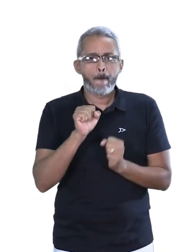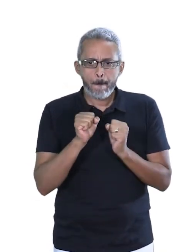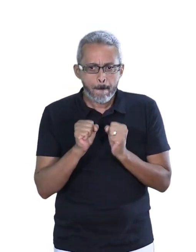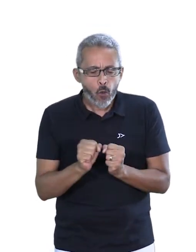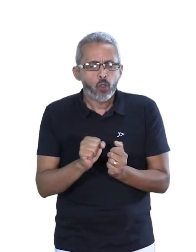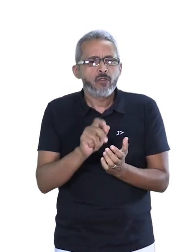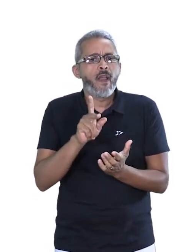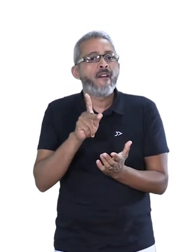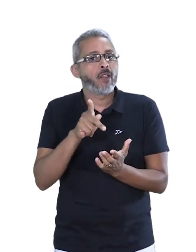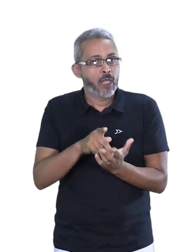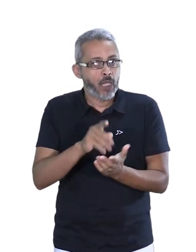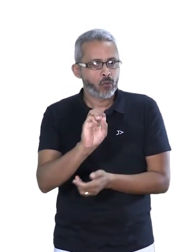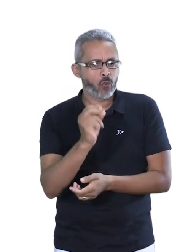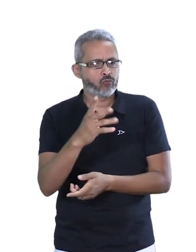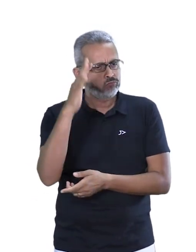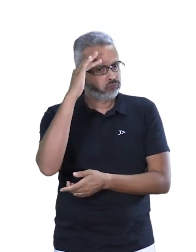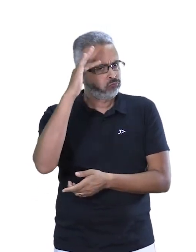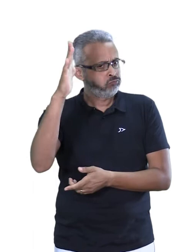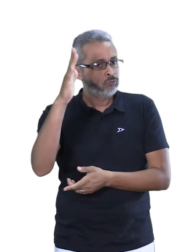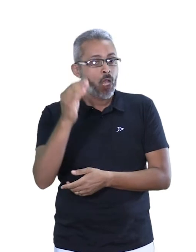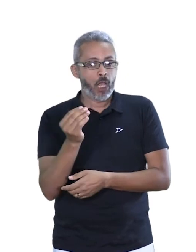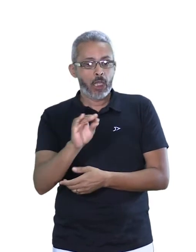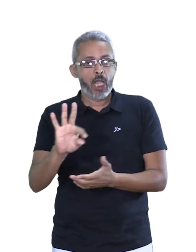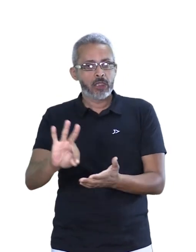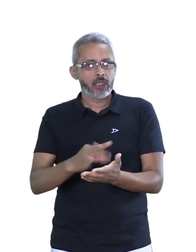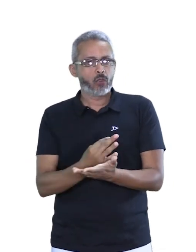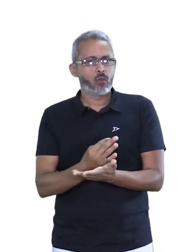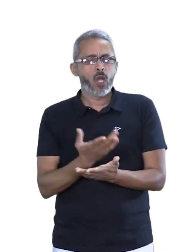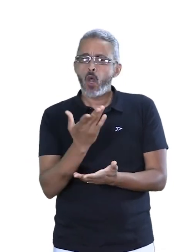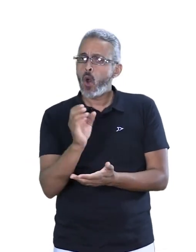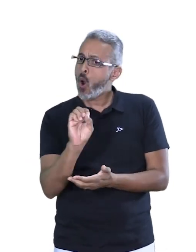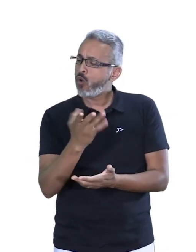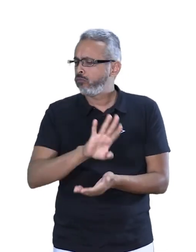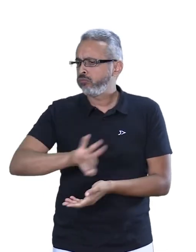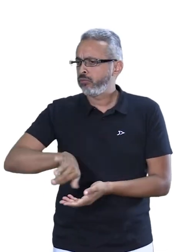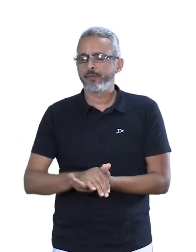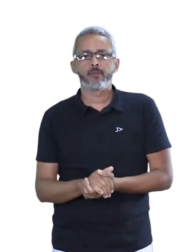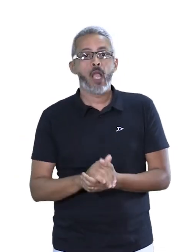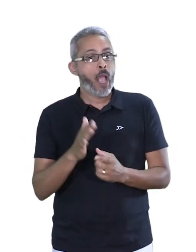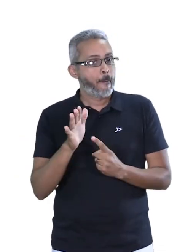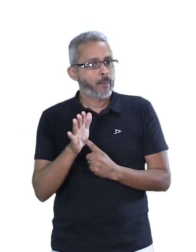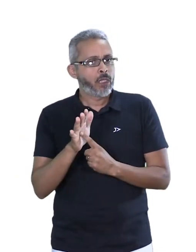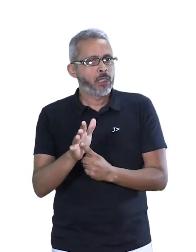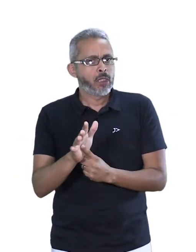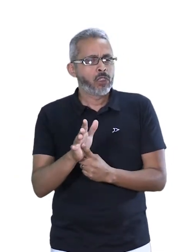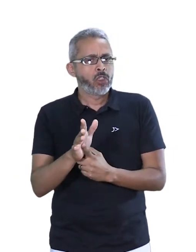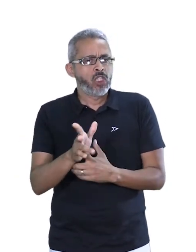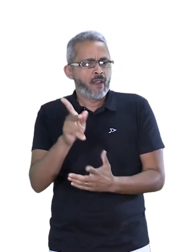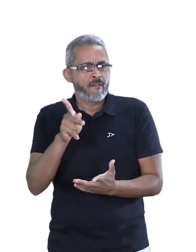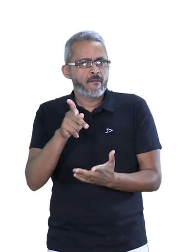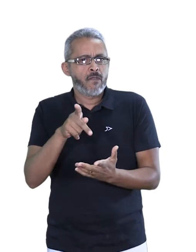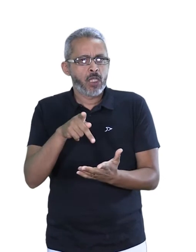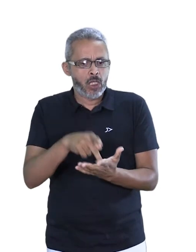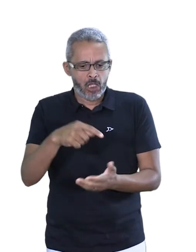ou fictício. Pode conter ou não assinatura. Apresenta a sinceridade de quem